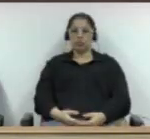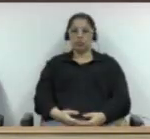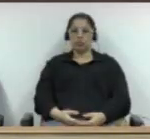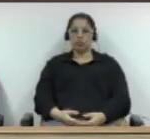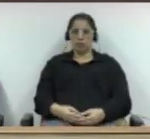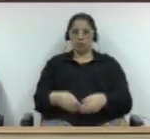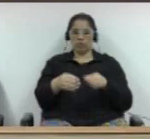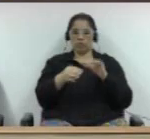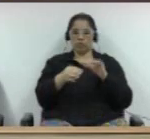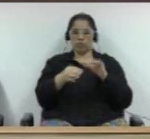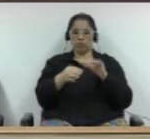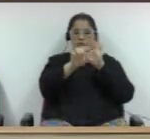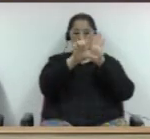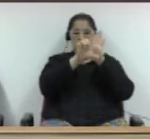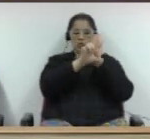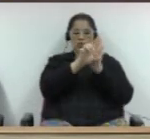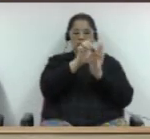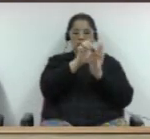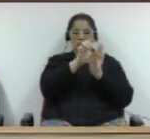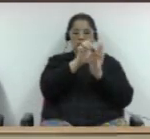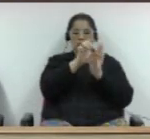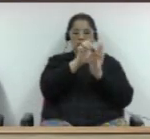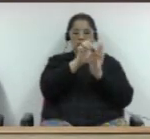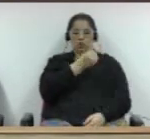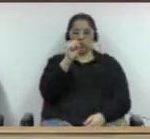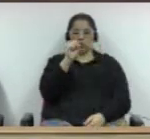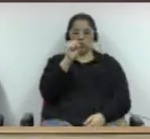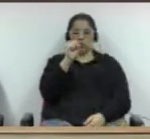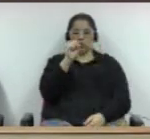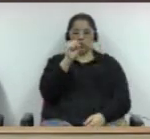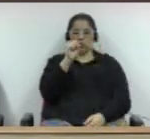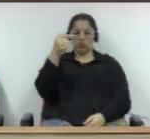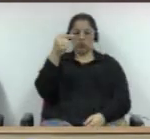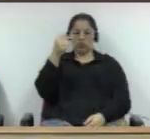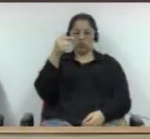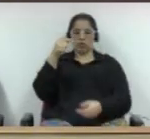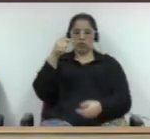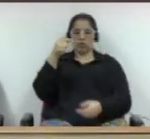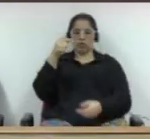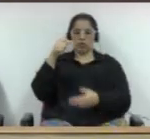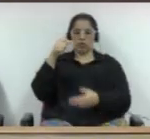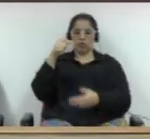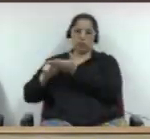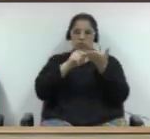Projeto de lei número 187 é recebido pela mesa e encaminhado às comissões.